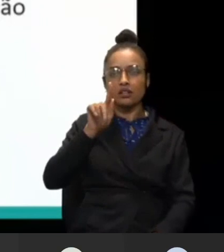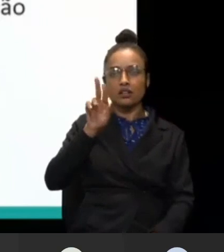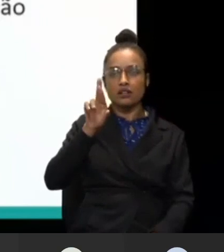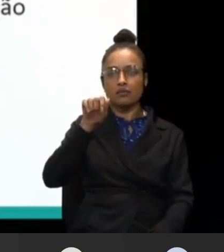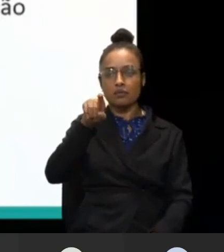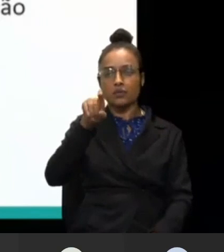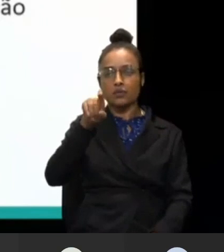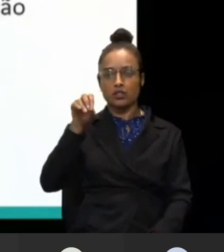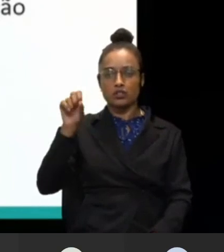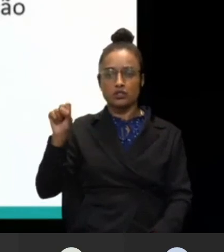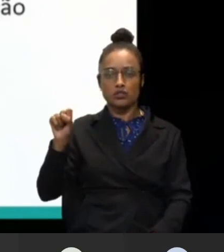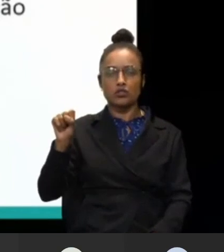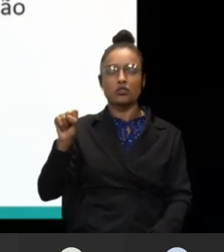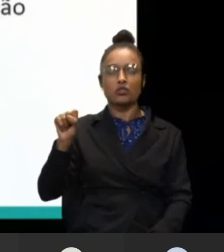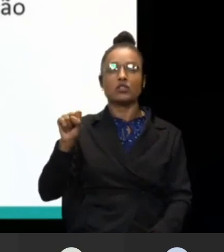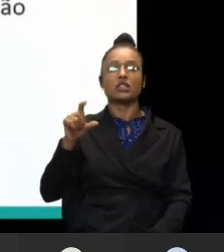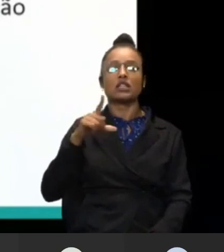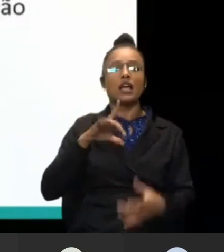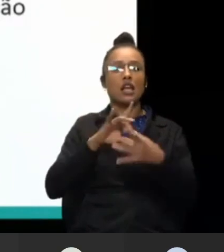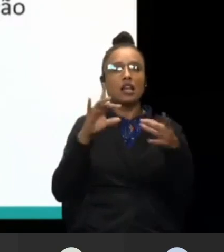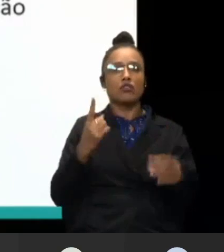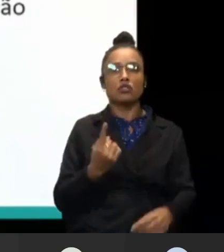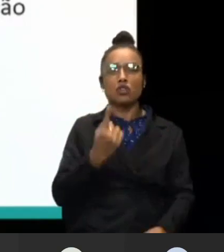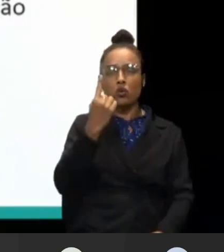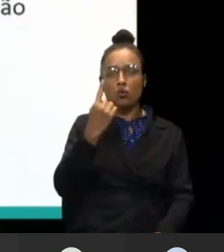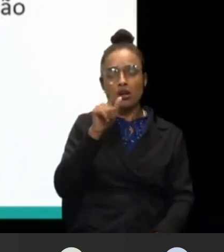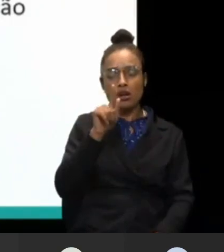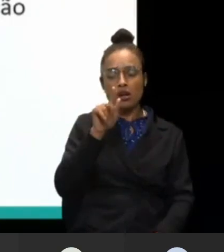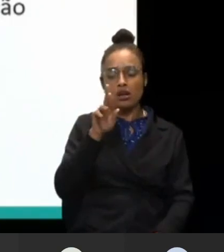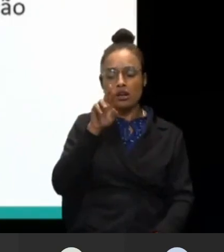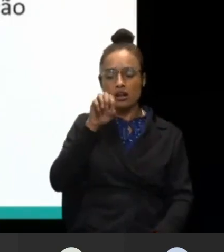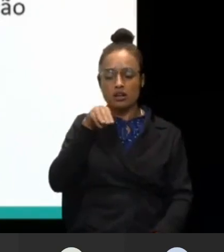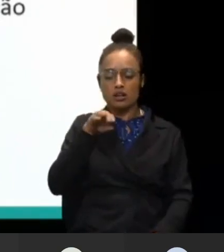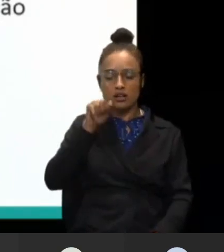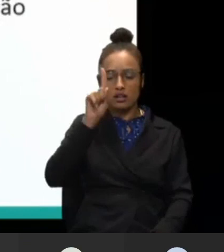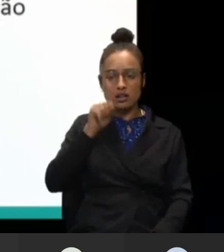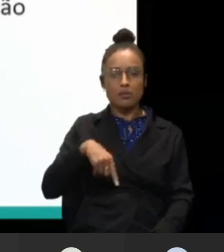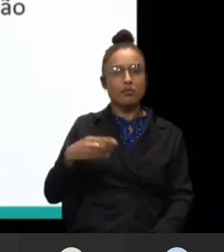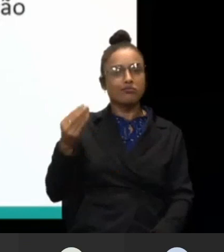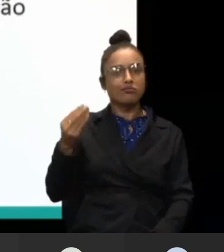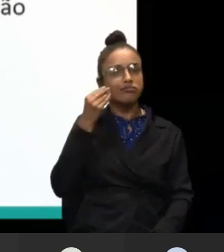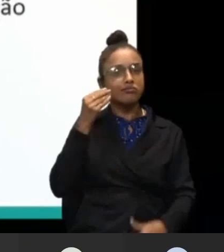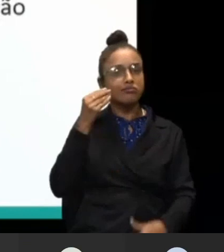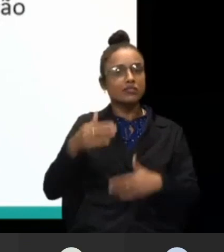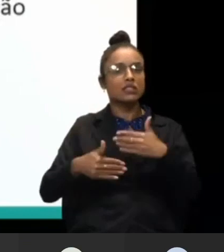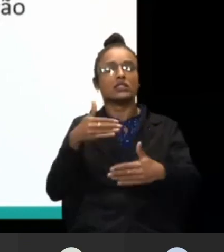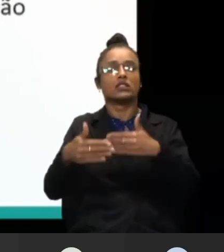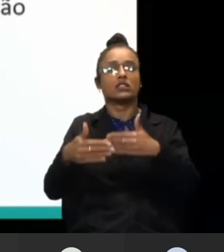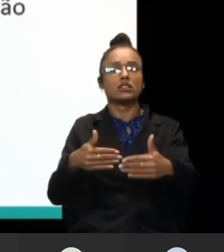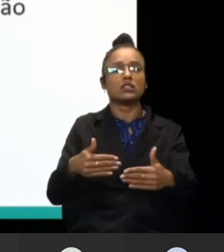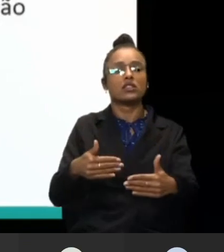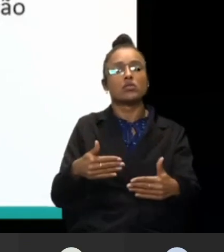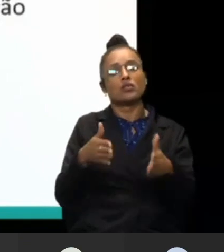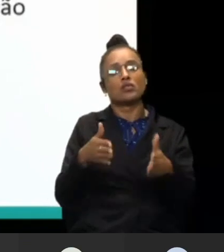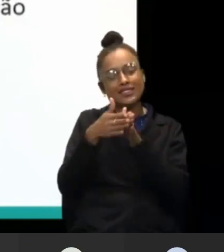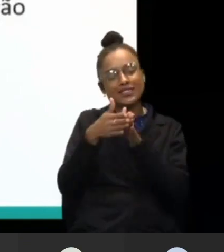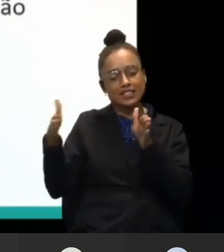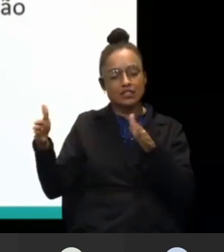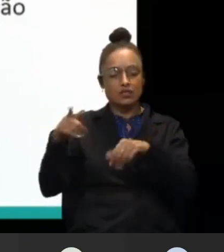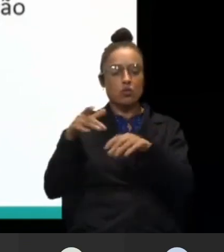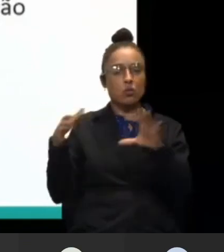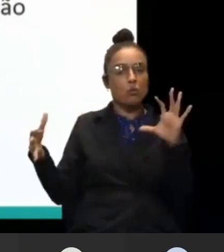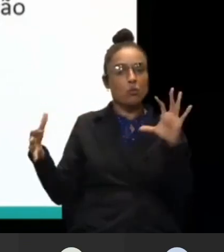hidróxido de potássio ou de sódio. Lembra que no início eu falei que pode ser utilizado hidróxido de potássio ou hidróxido de sódio, necessário